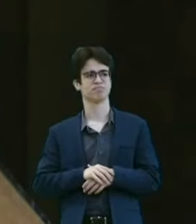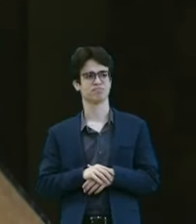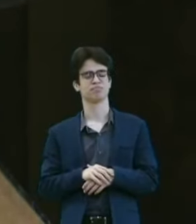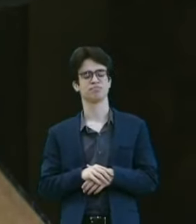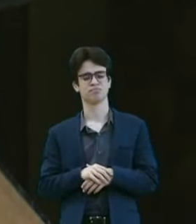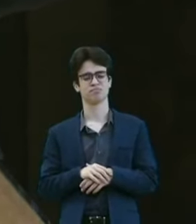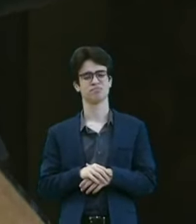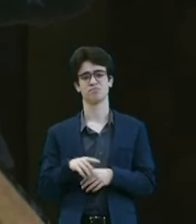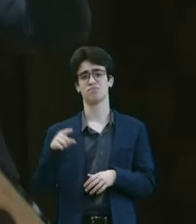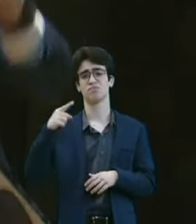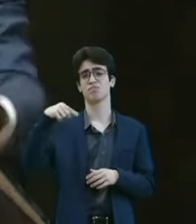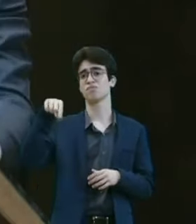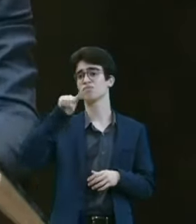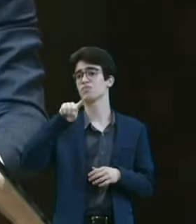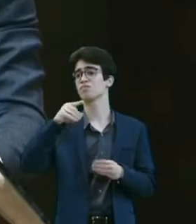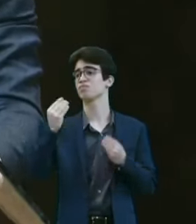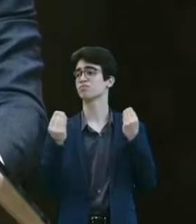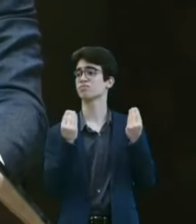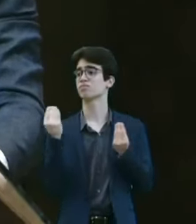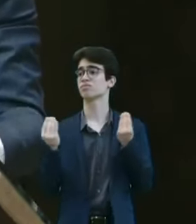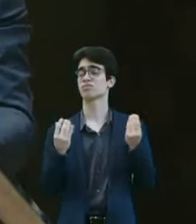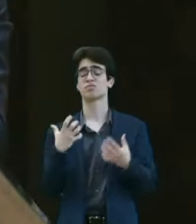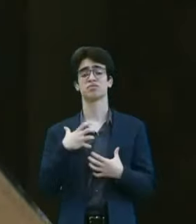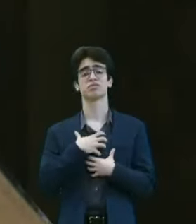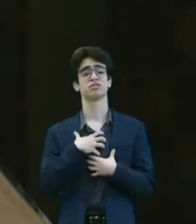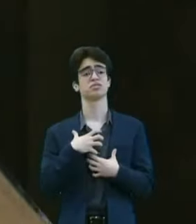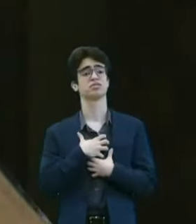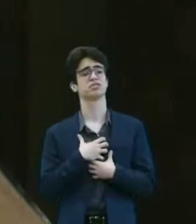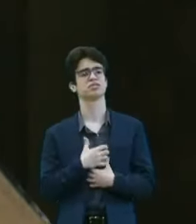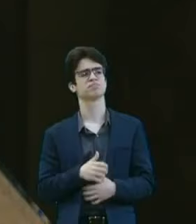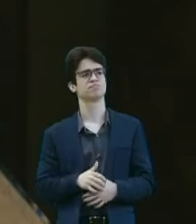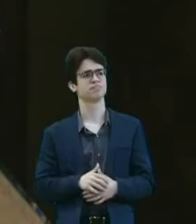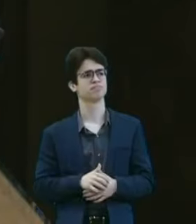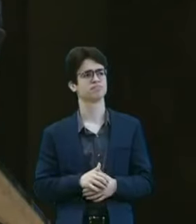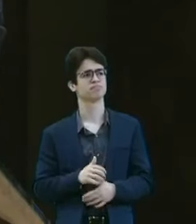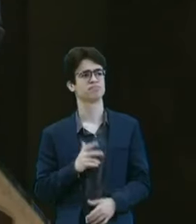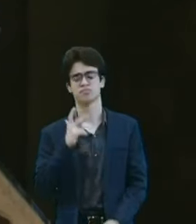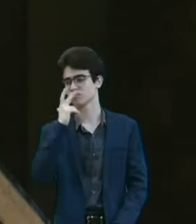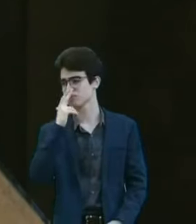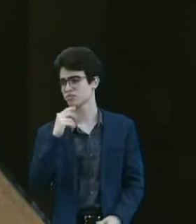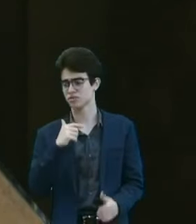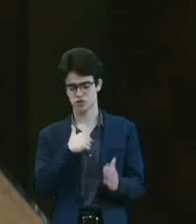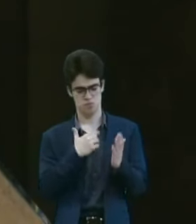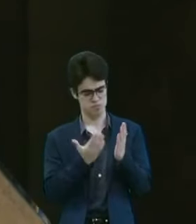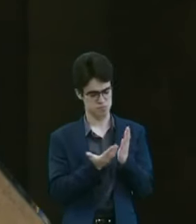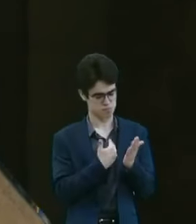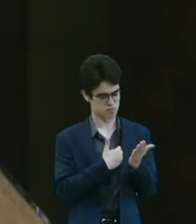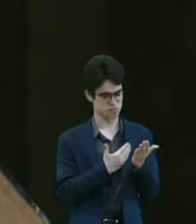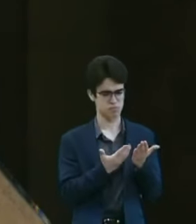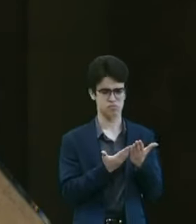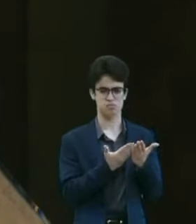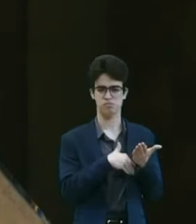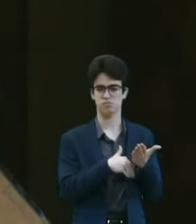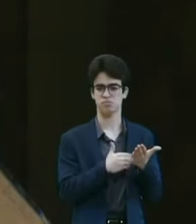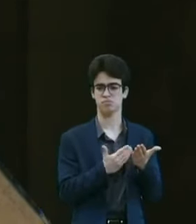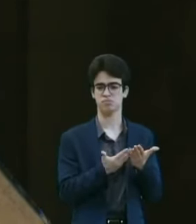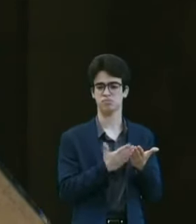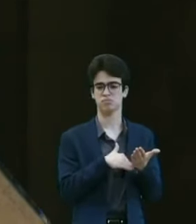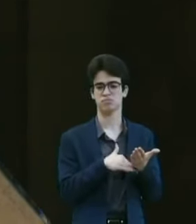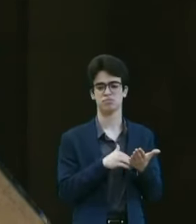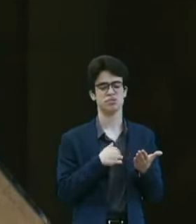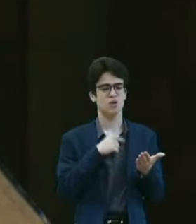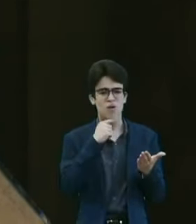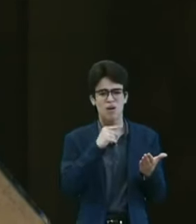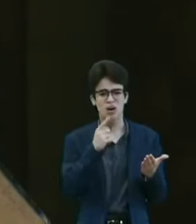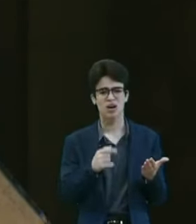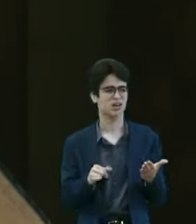Como é que está teu coração? Você não consegue olhar o álbum de fotos? Você fica feliz